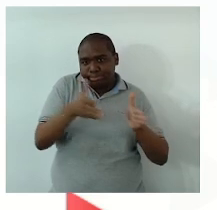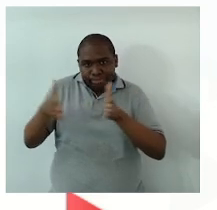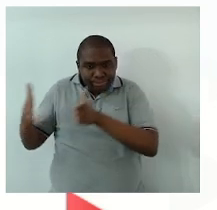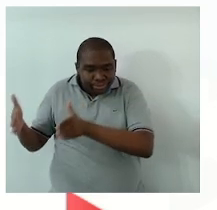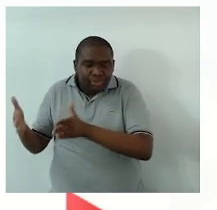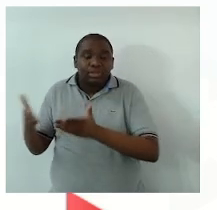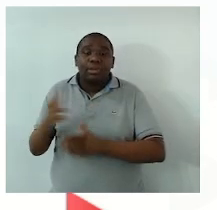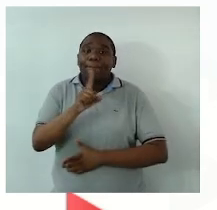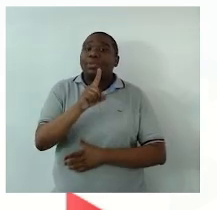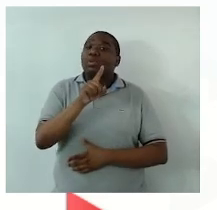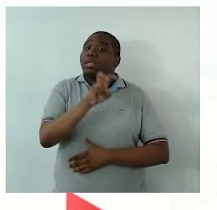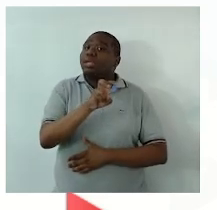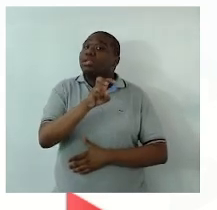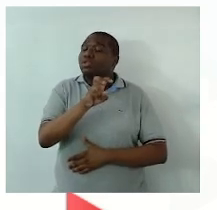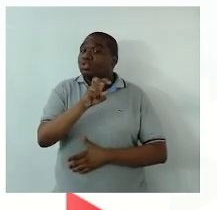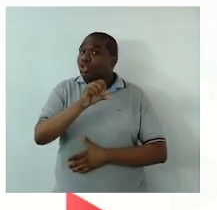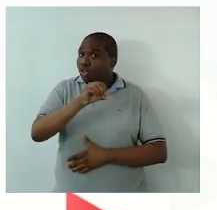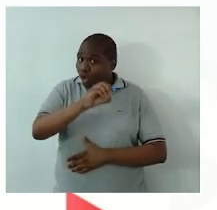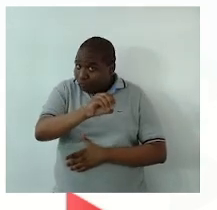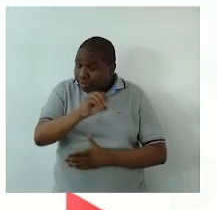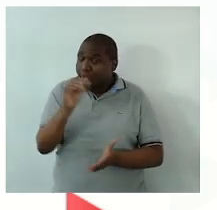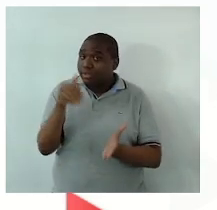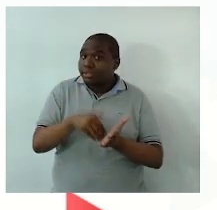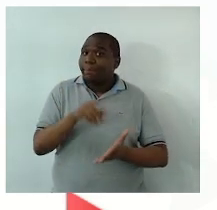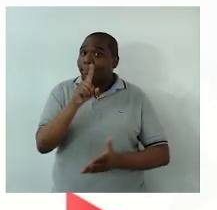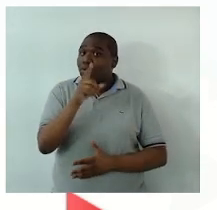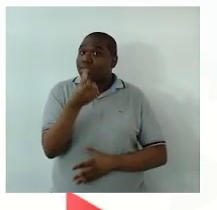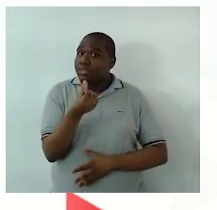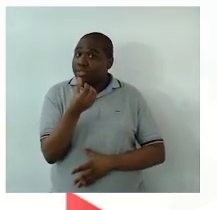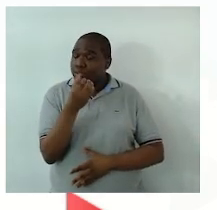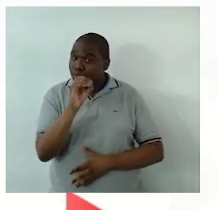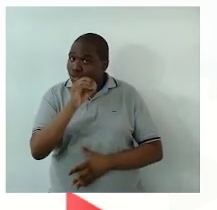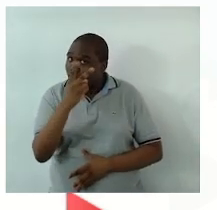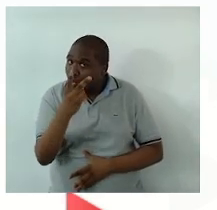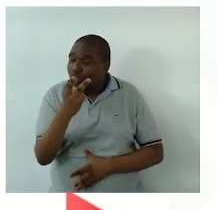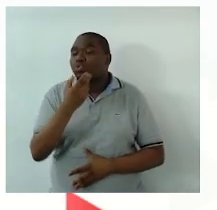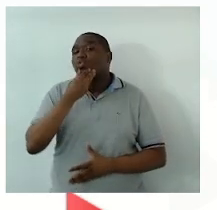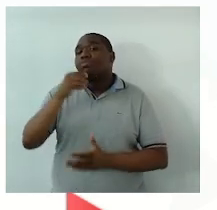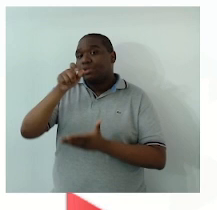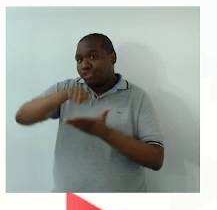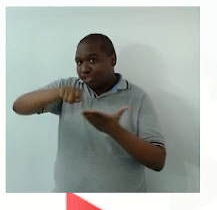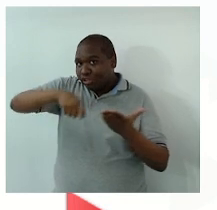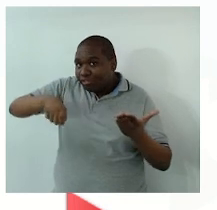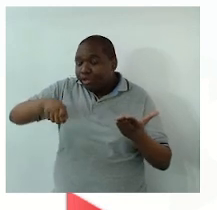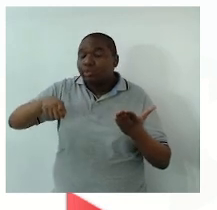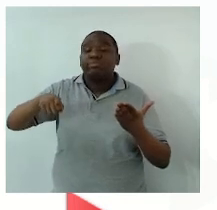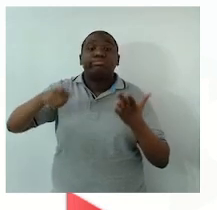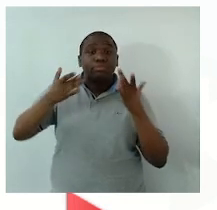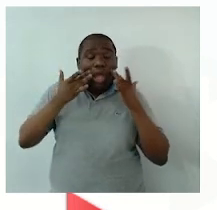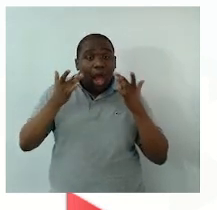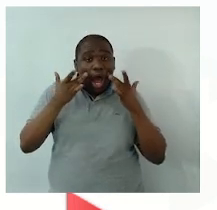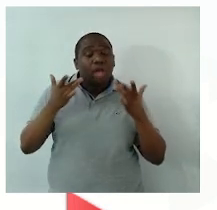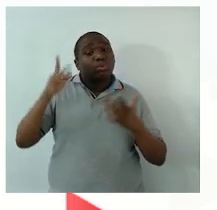De 1590 a 1602, né, Shakespeare escreveu peças históricas,